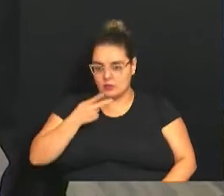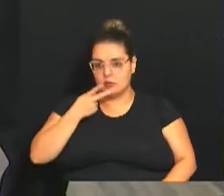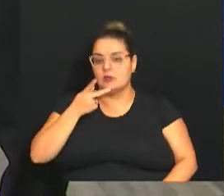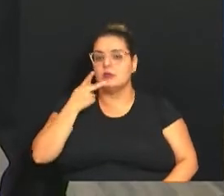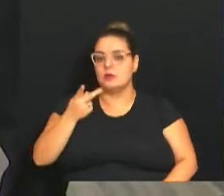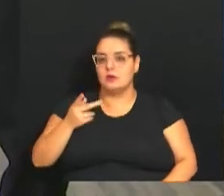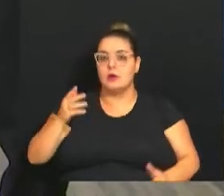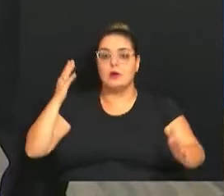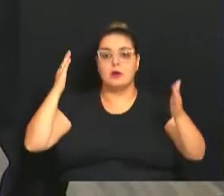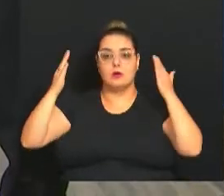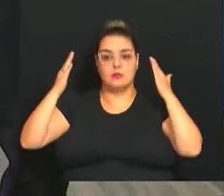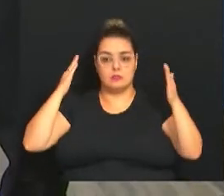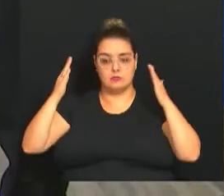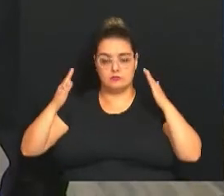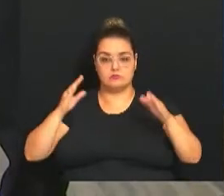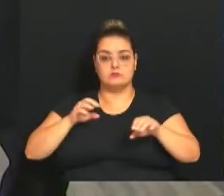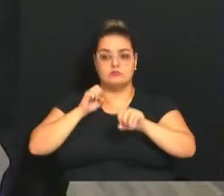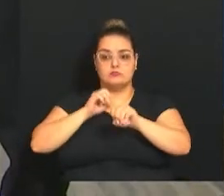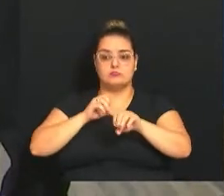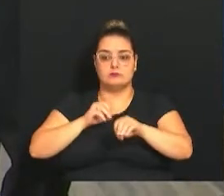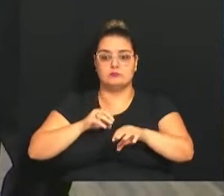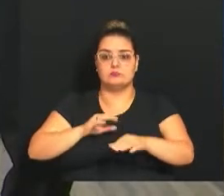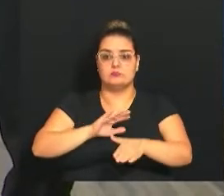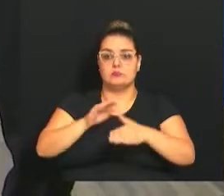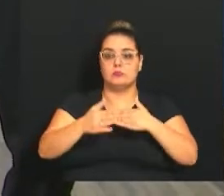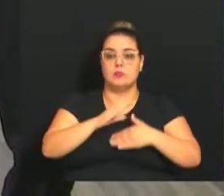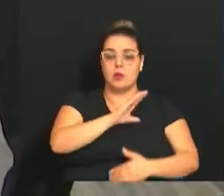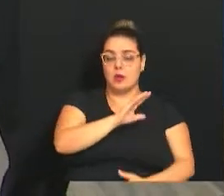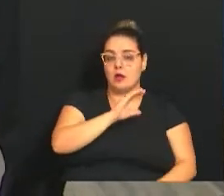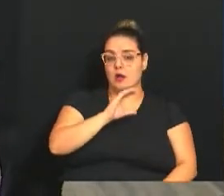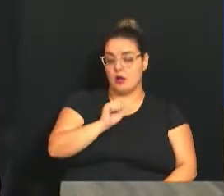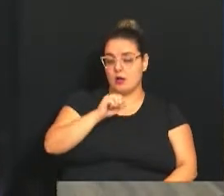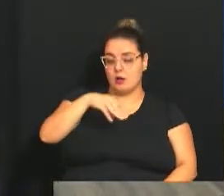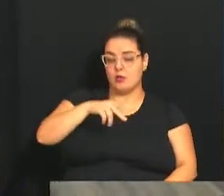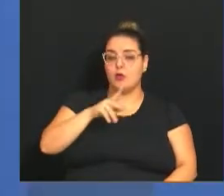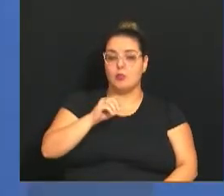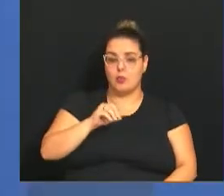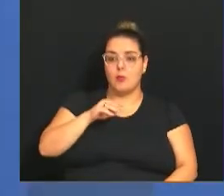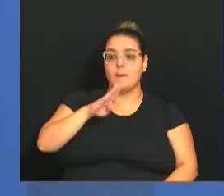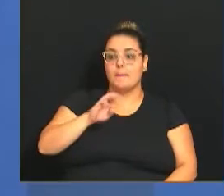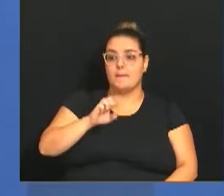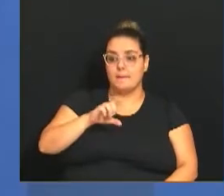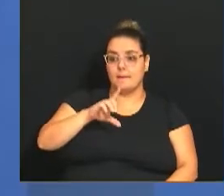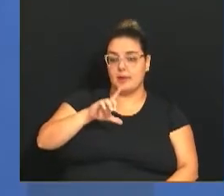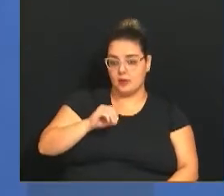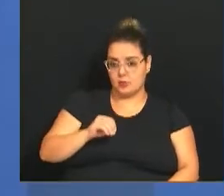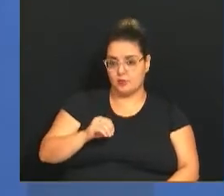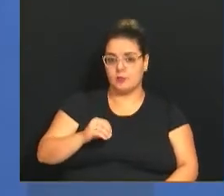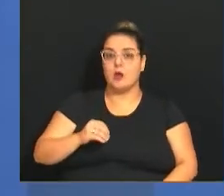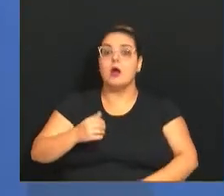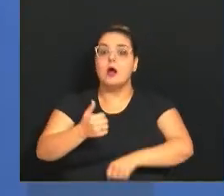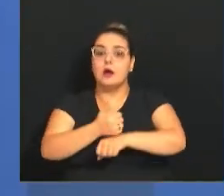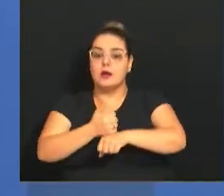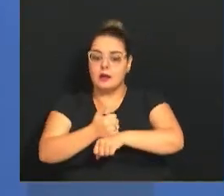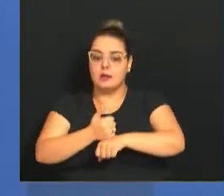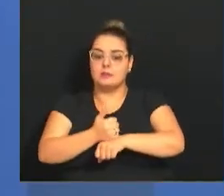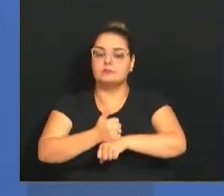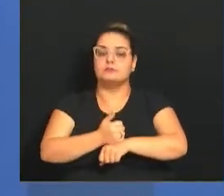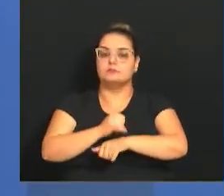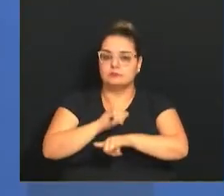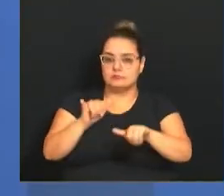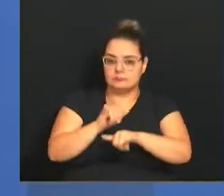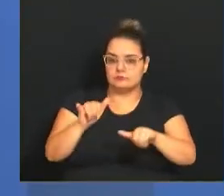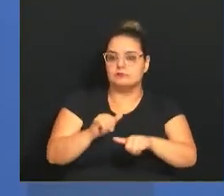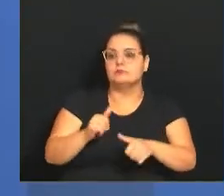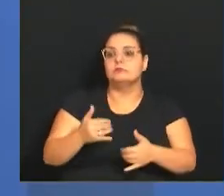Carreta da Educação, que está lá no Campo Belo. É o Câmara Serviço no Ar, mostrando justamente para você, adulto, jovem,